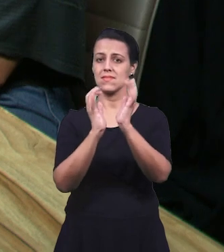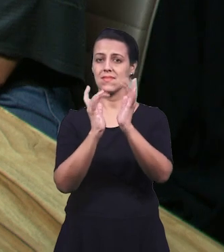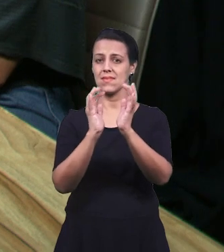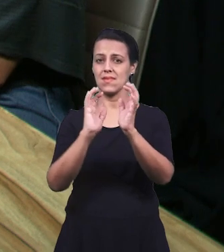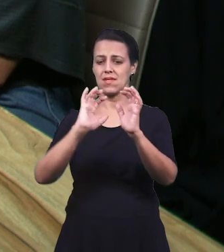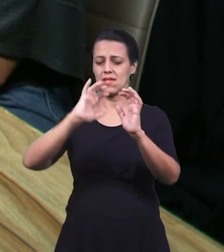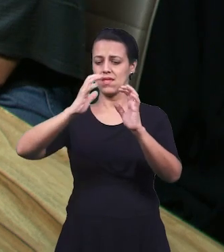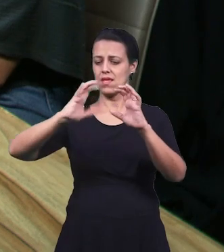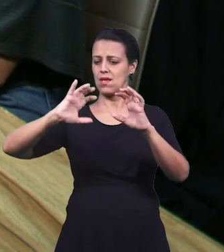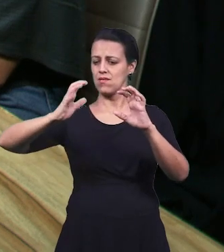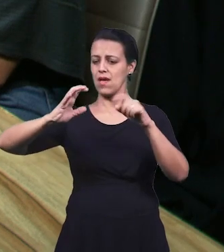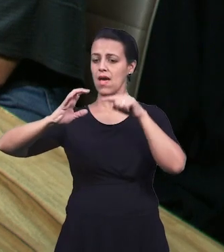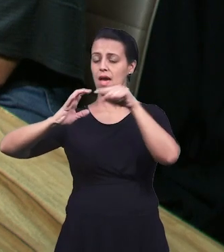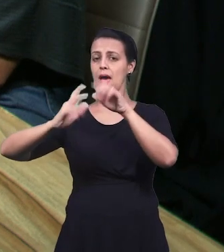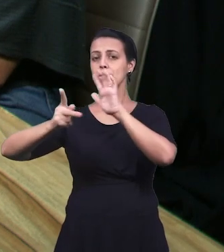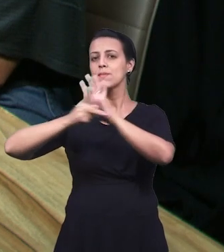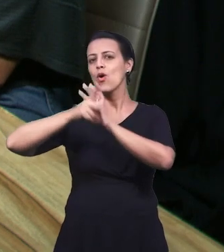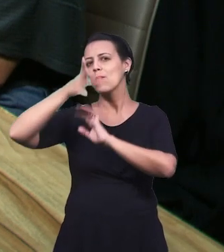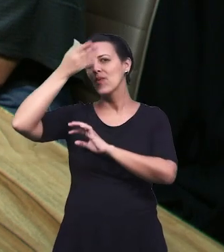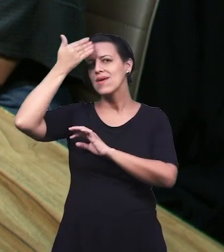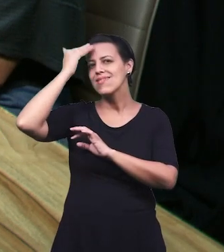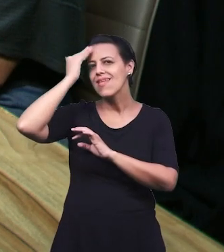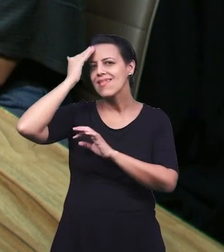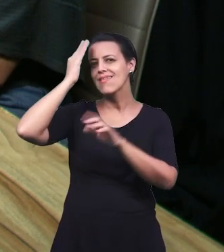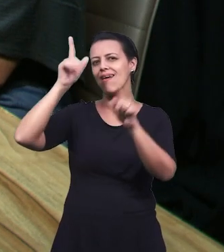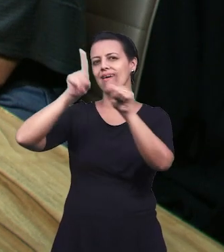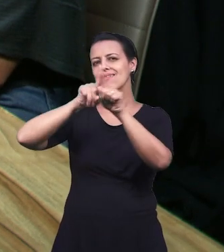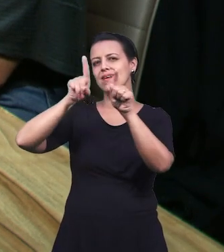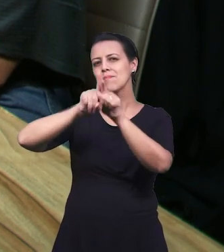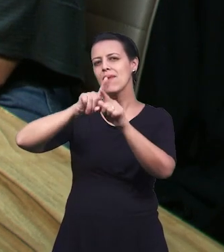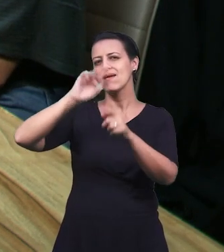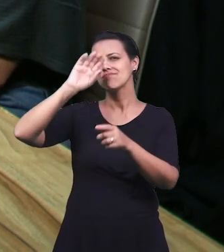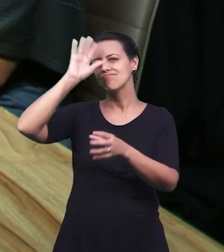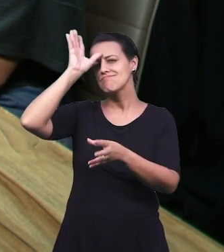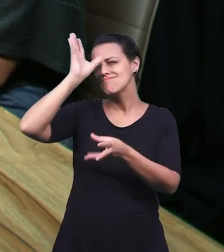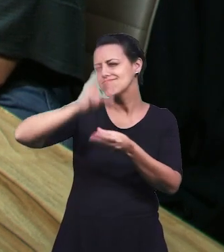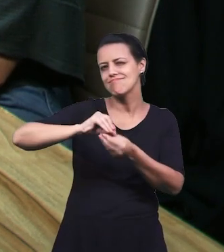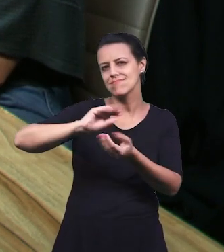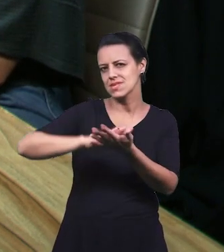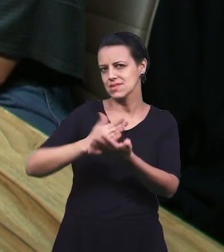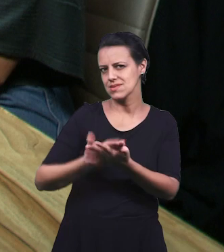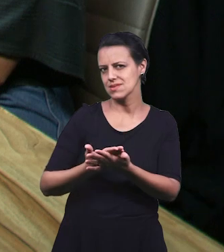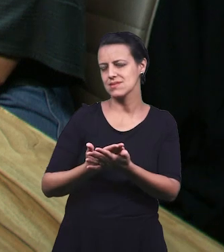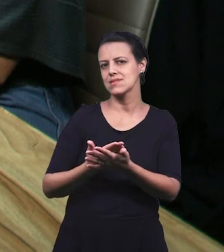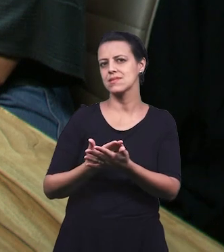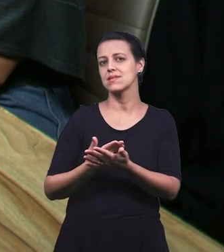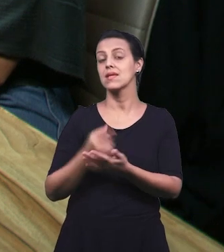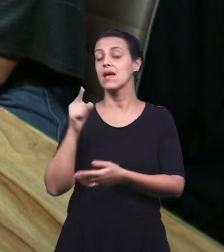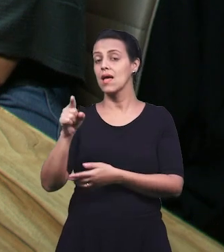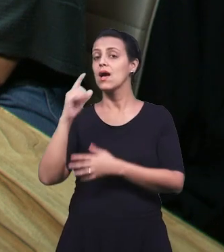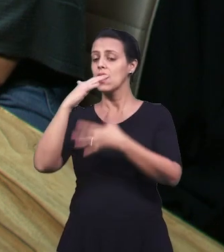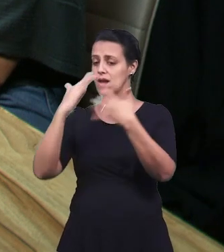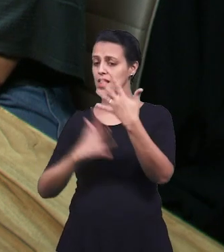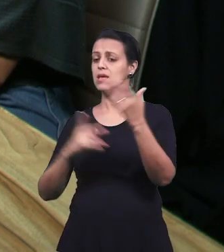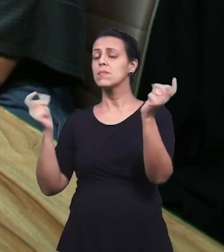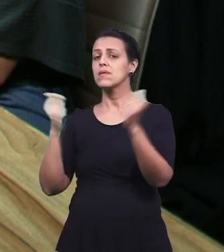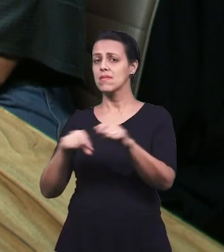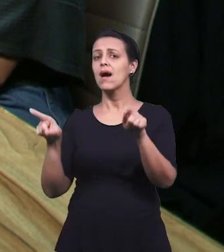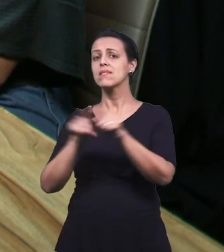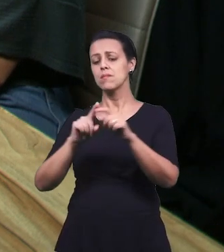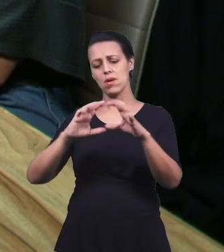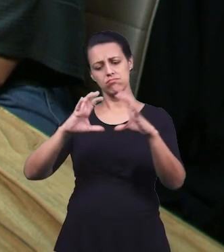é de compreensão, né, e interpretação da língua. E na língua de Libras ela também é utilizada, porque você